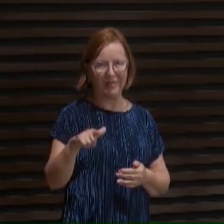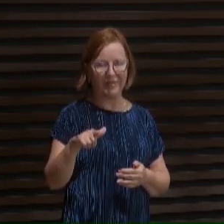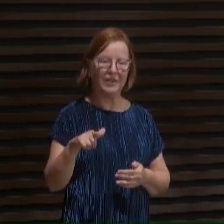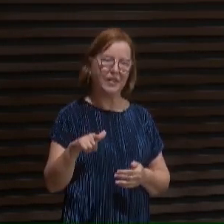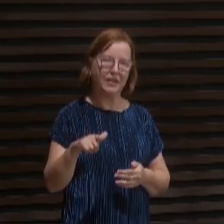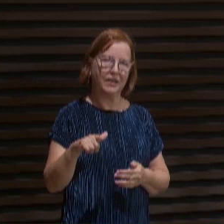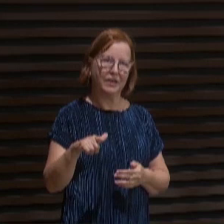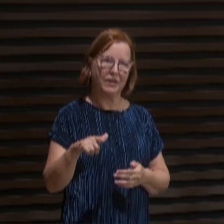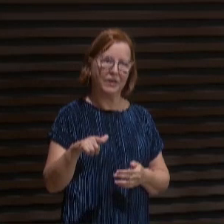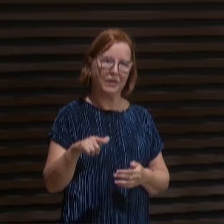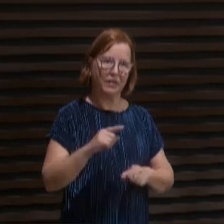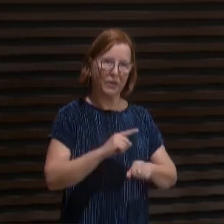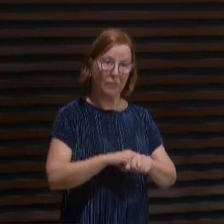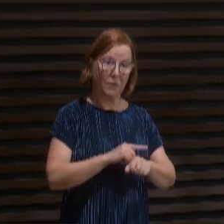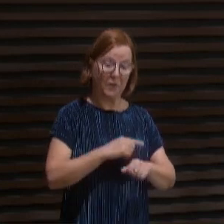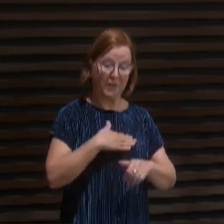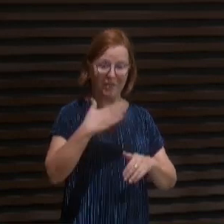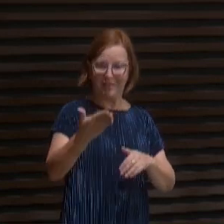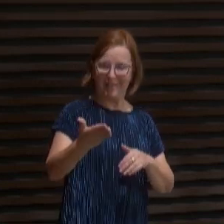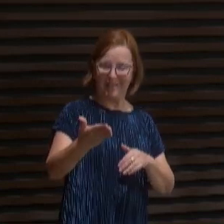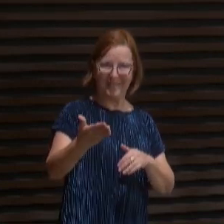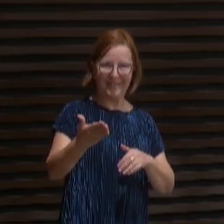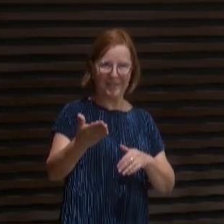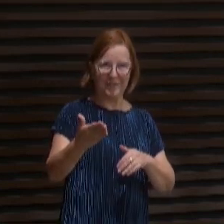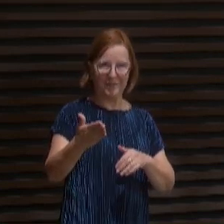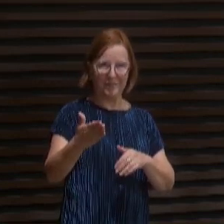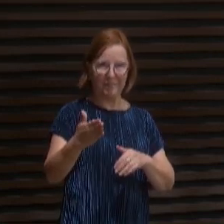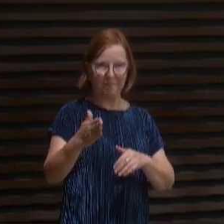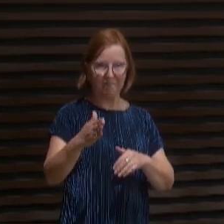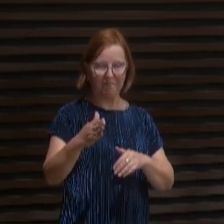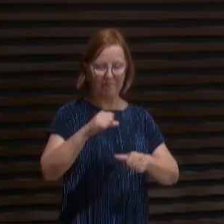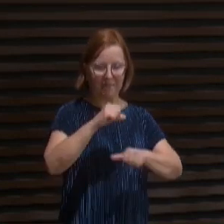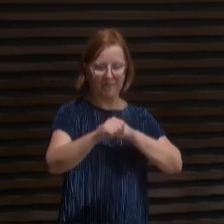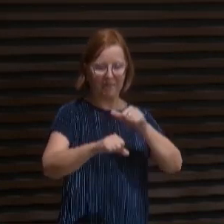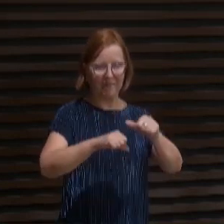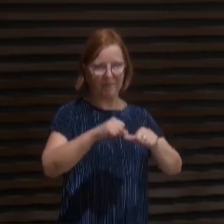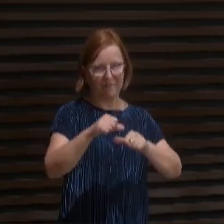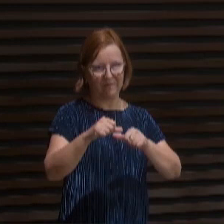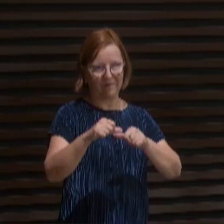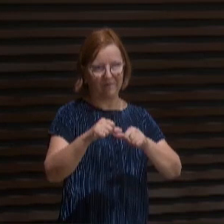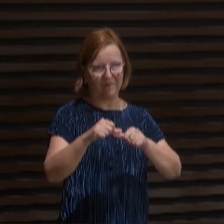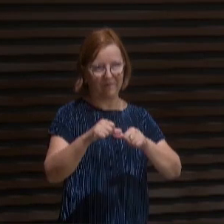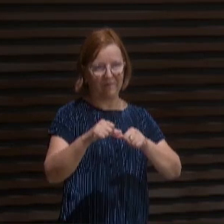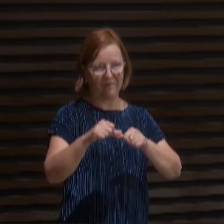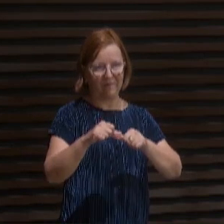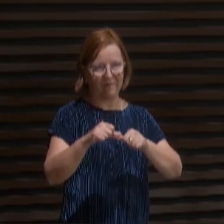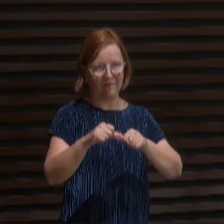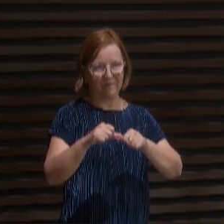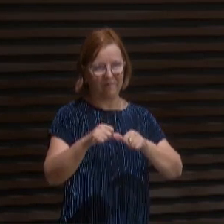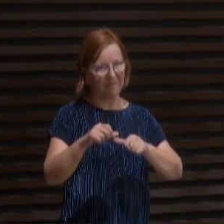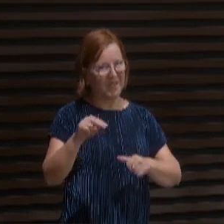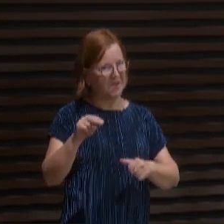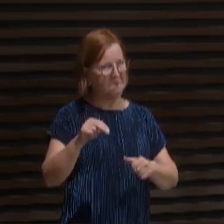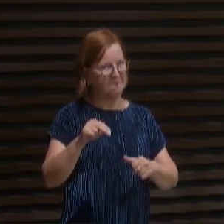novamente, e quando a tirou, eis que se havia tornado como o restante de sua carne.